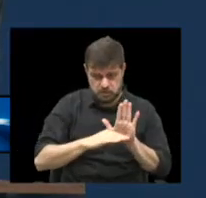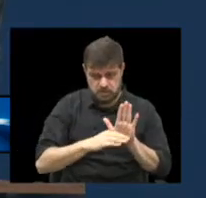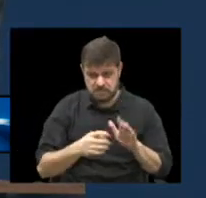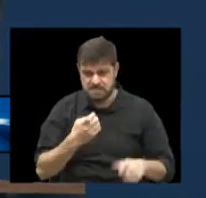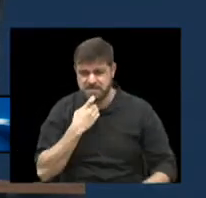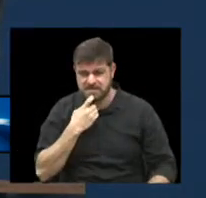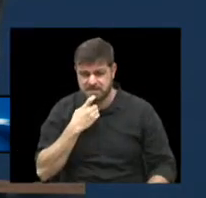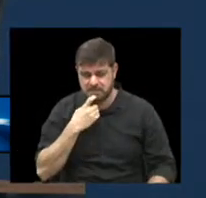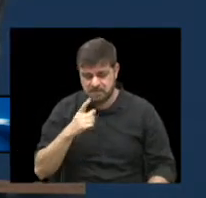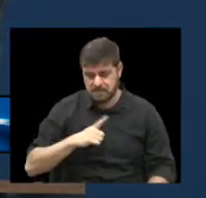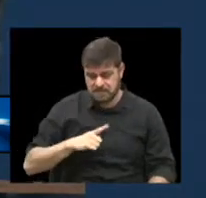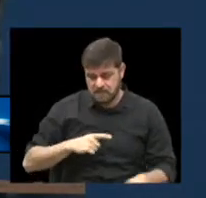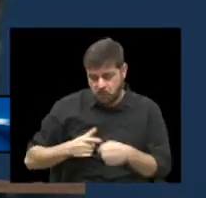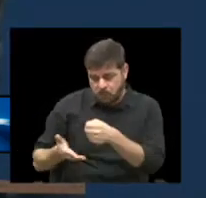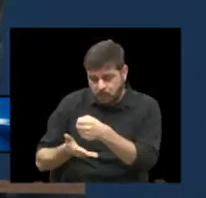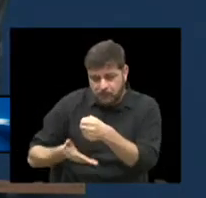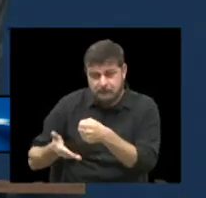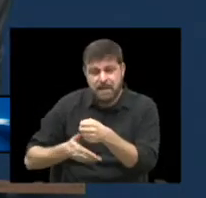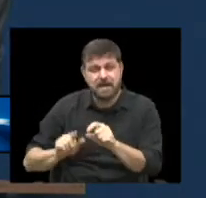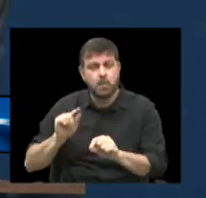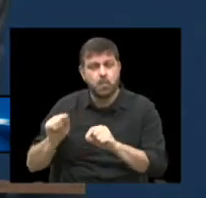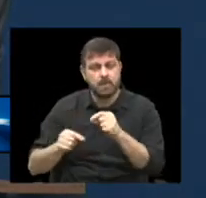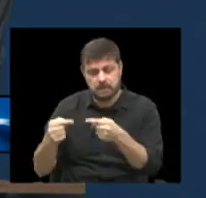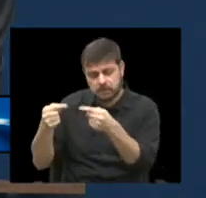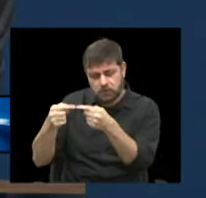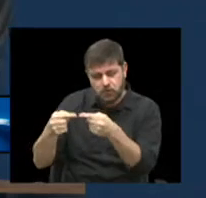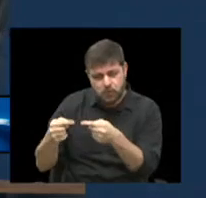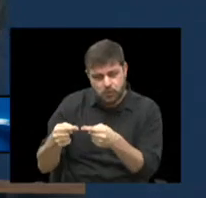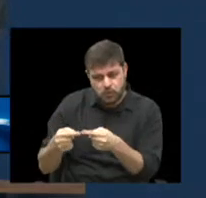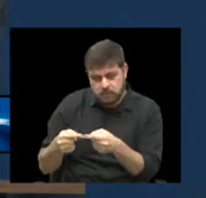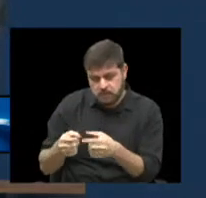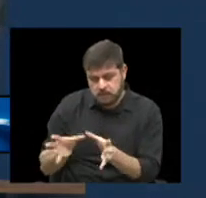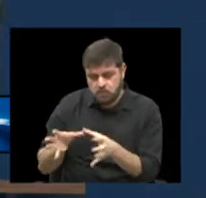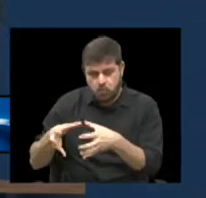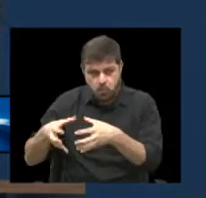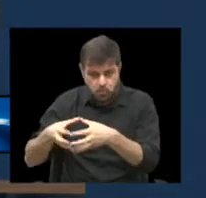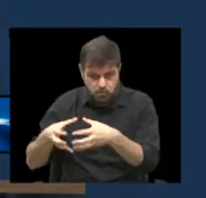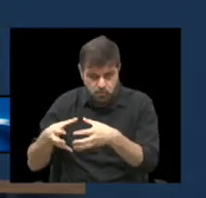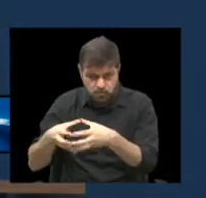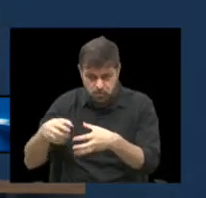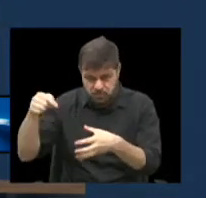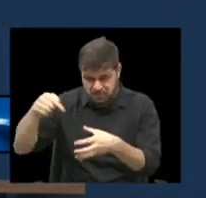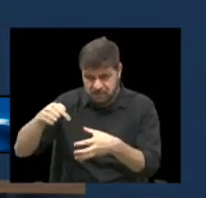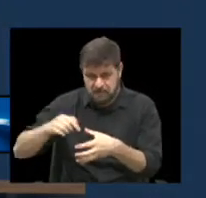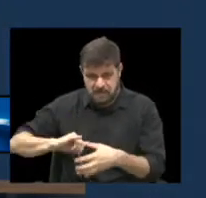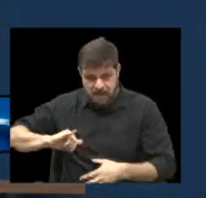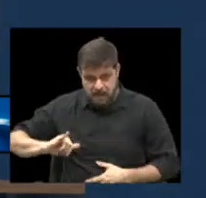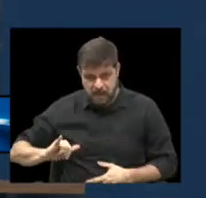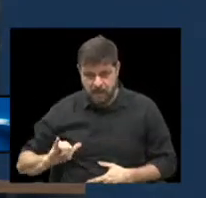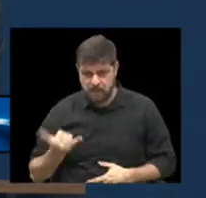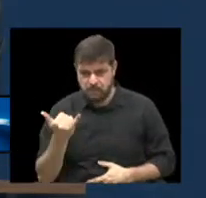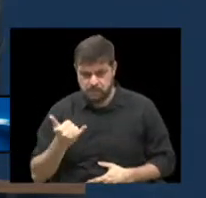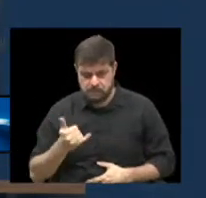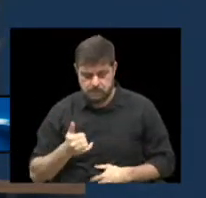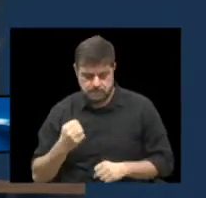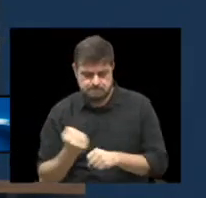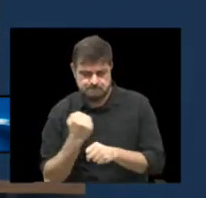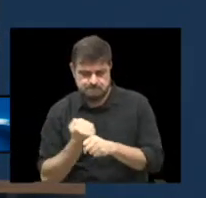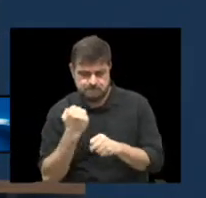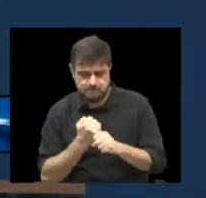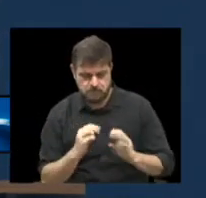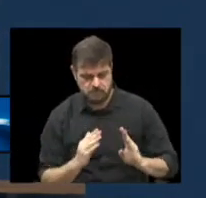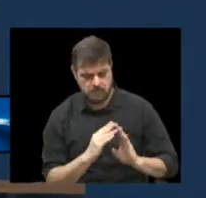muito mais pautado nos interesses de um pequeno setor que tradicionalmente especula com a terra, especula